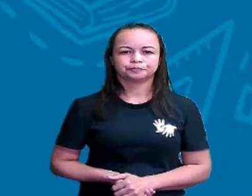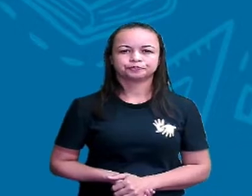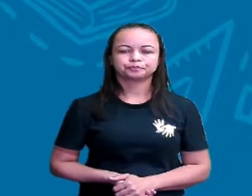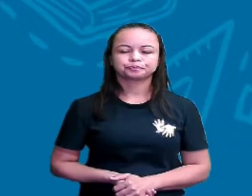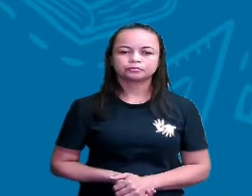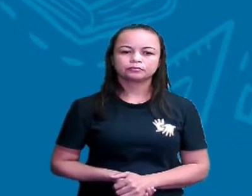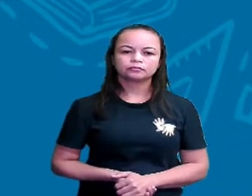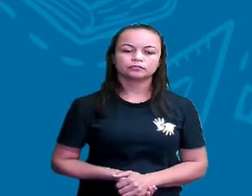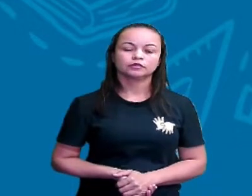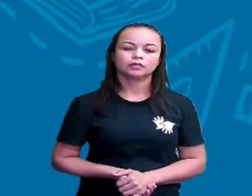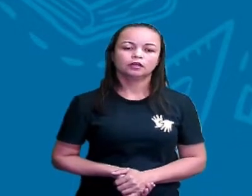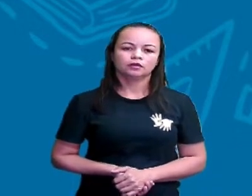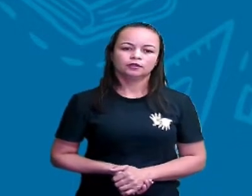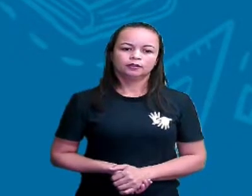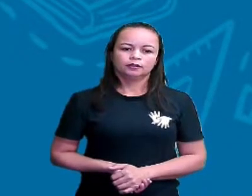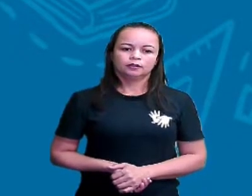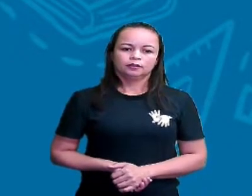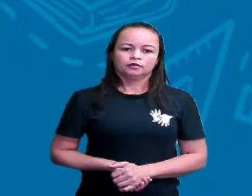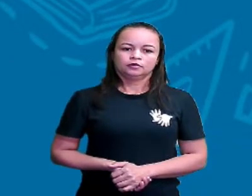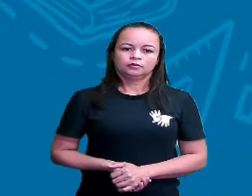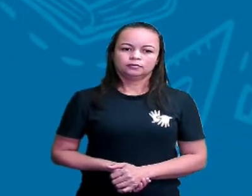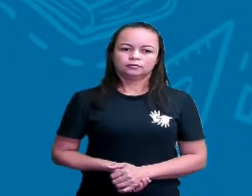E aí a gente tem,